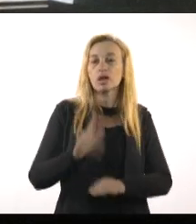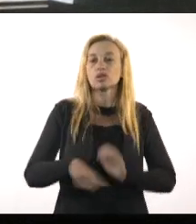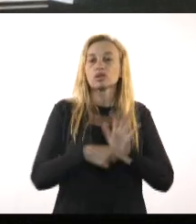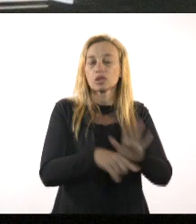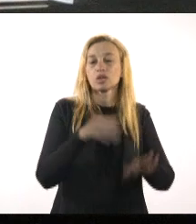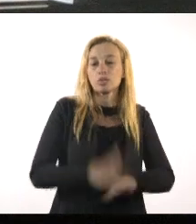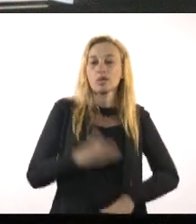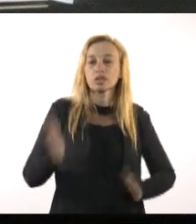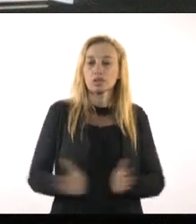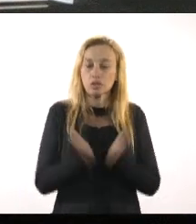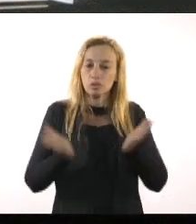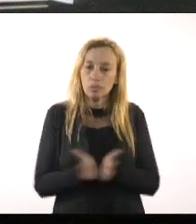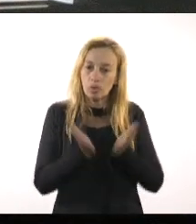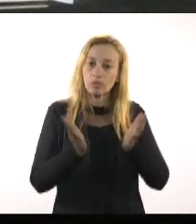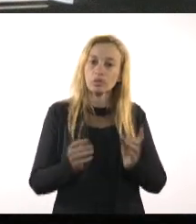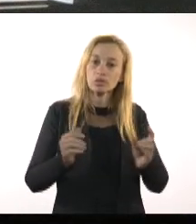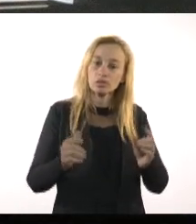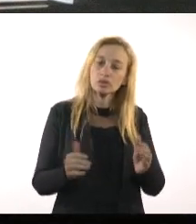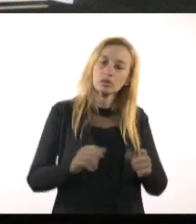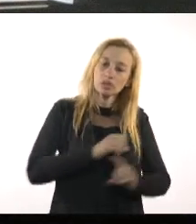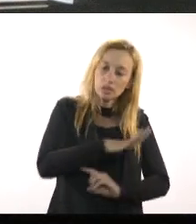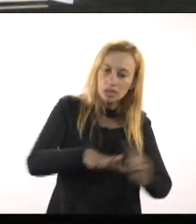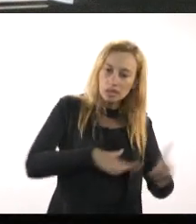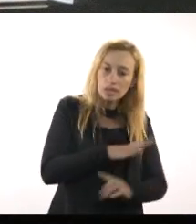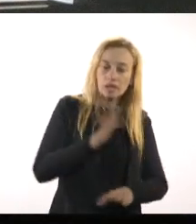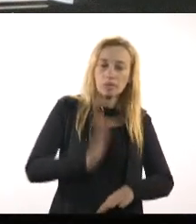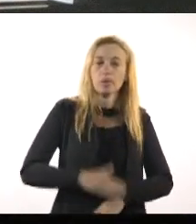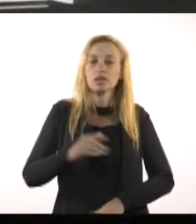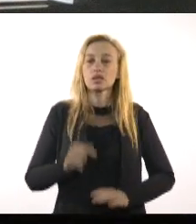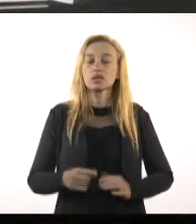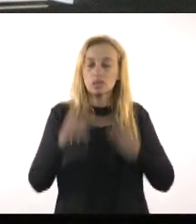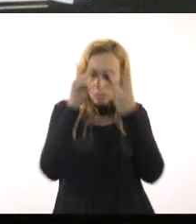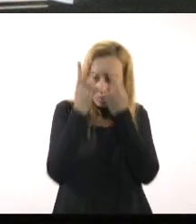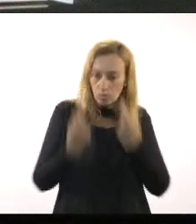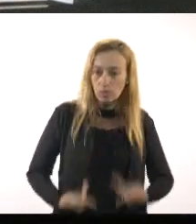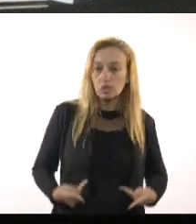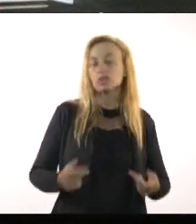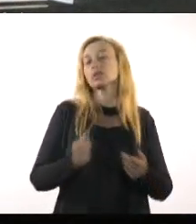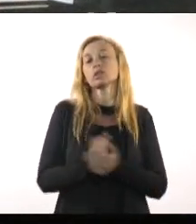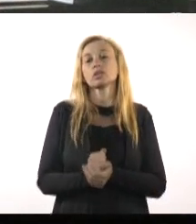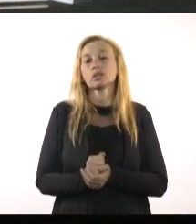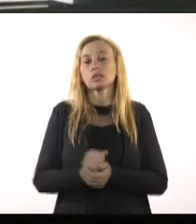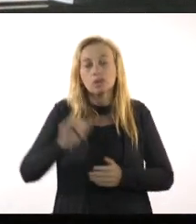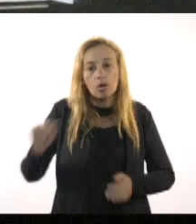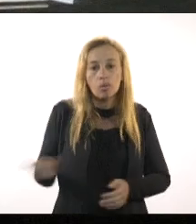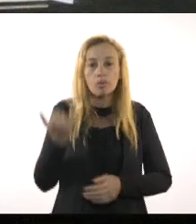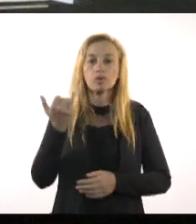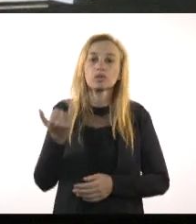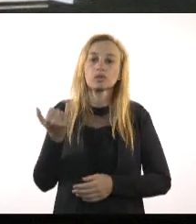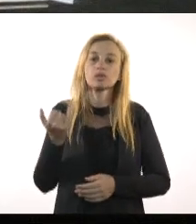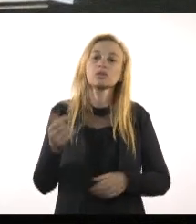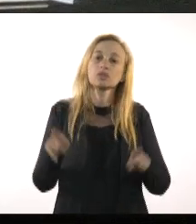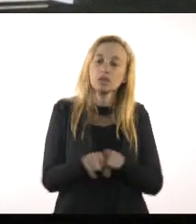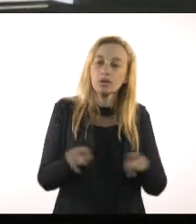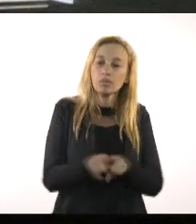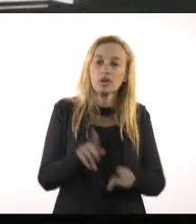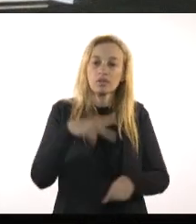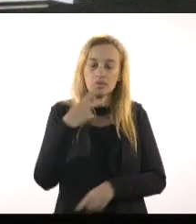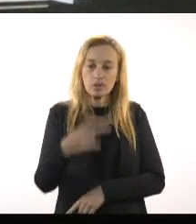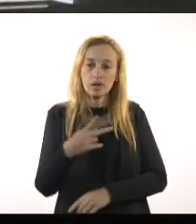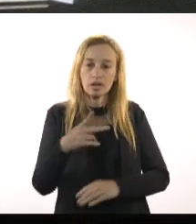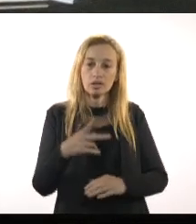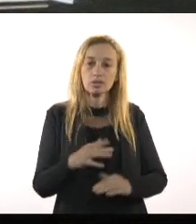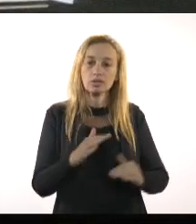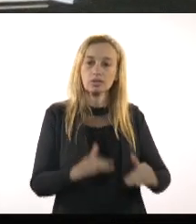pela construção de uma sociedade mais urbana e fraterna. Na oportunidade, me dirijo também à sua